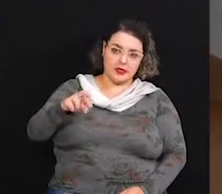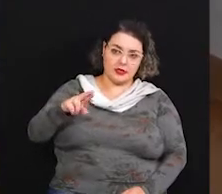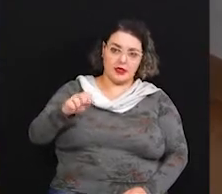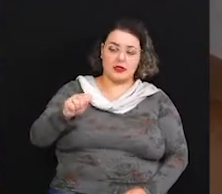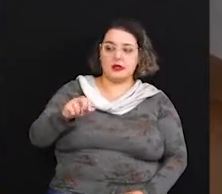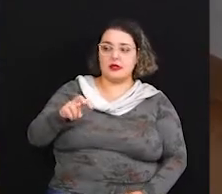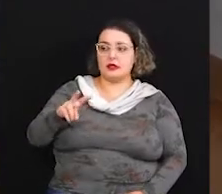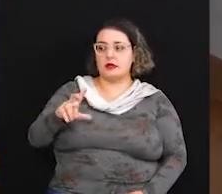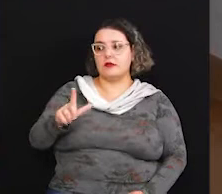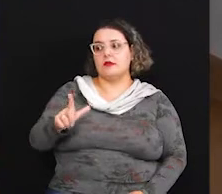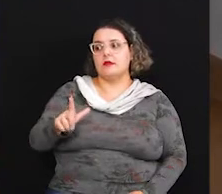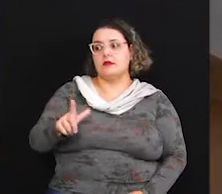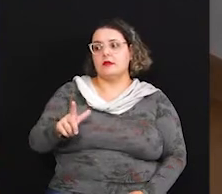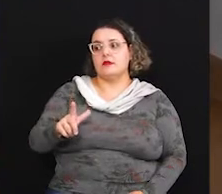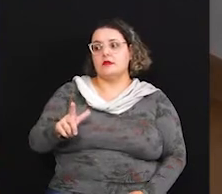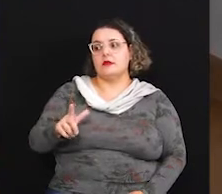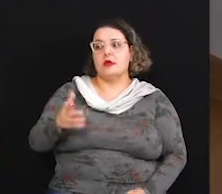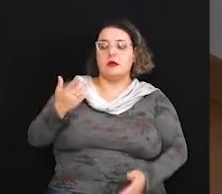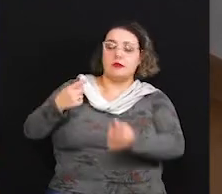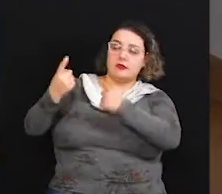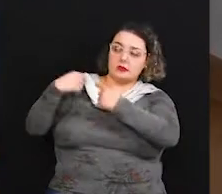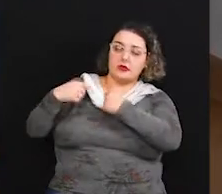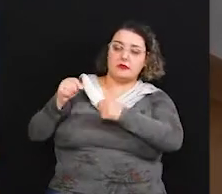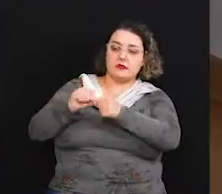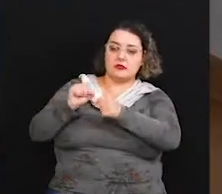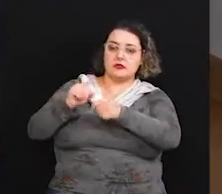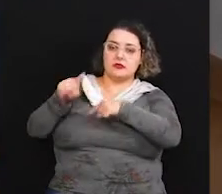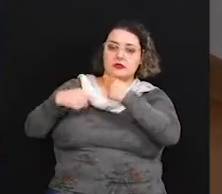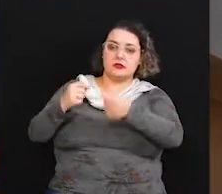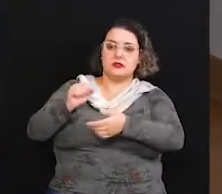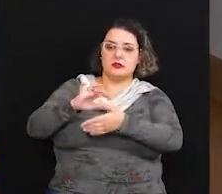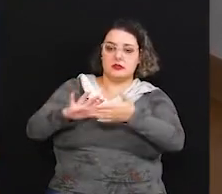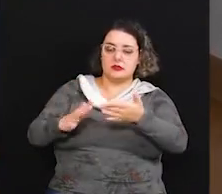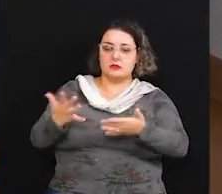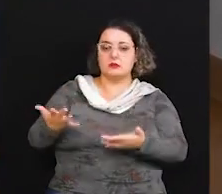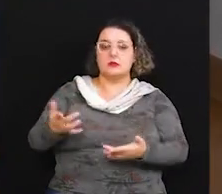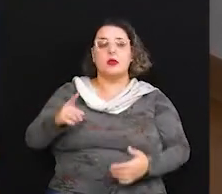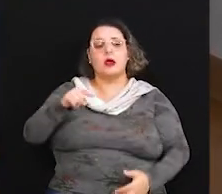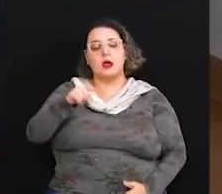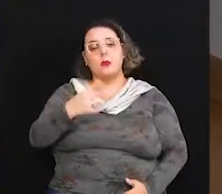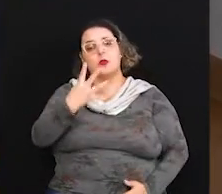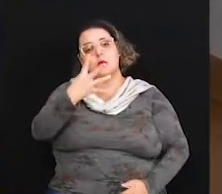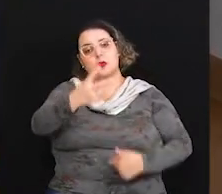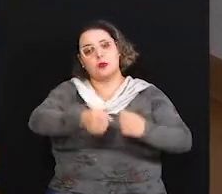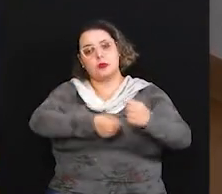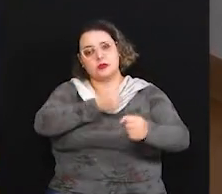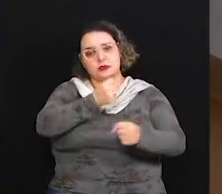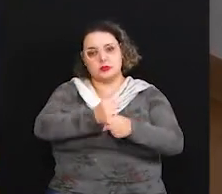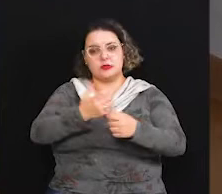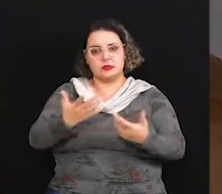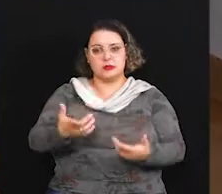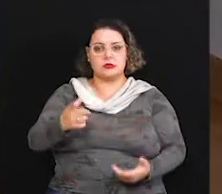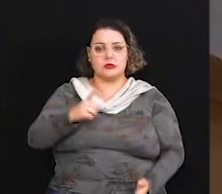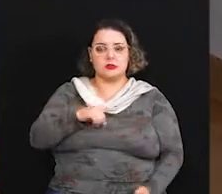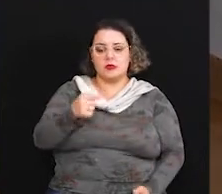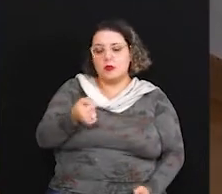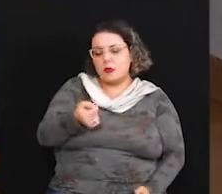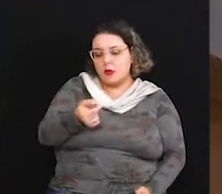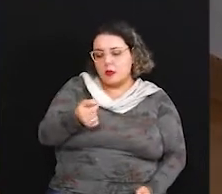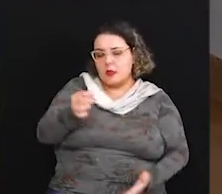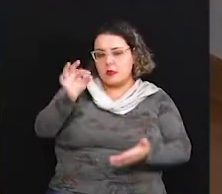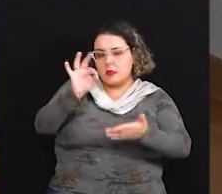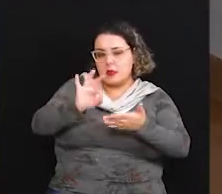o que acontece, os acordos com a prefeitura são em geral válidos por 4 anos. Existe uma